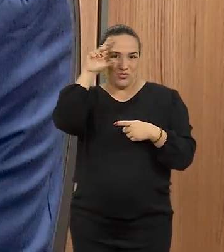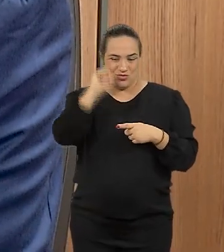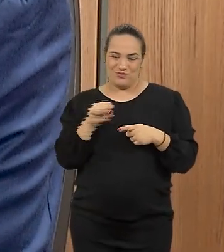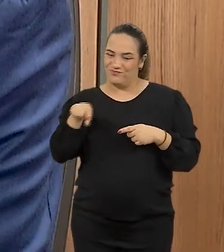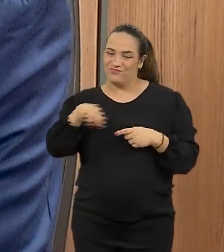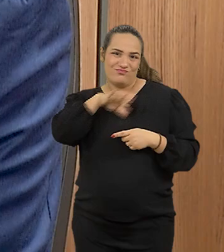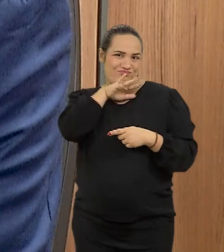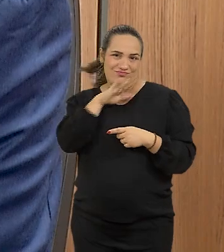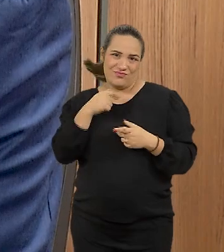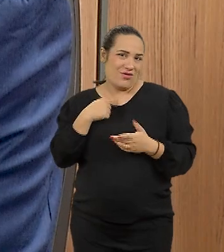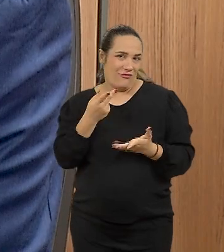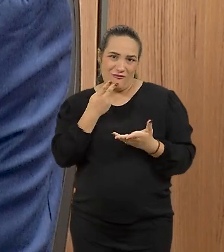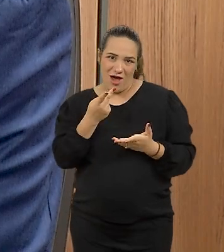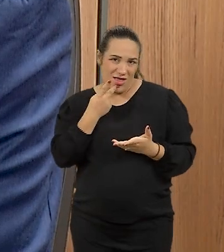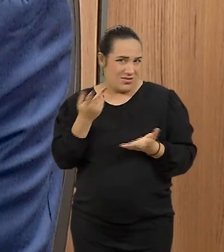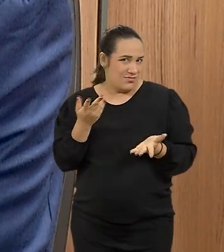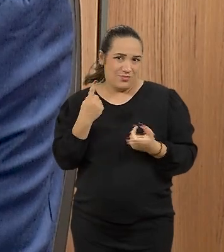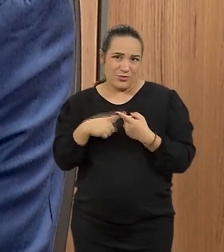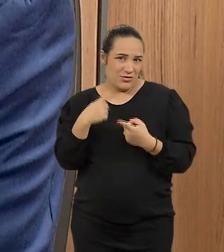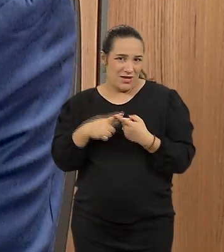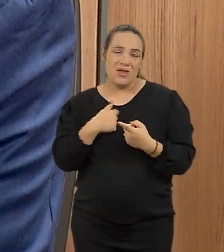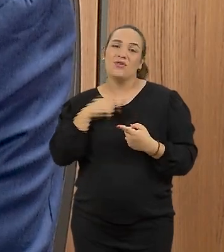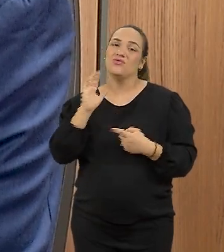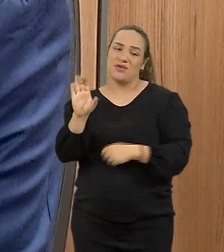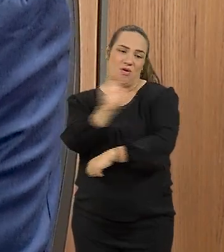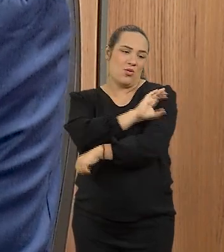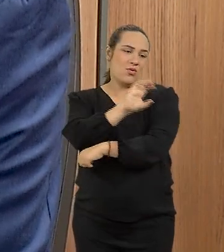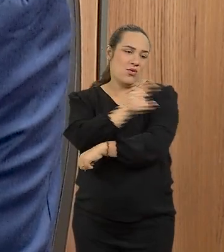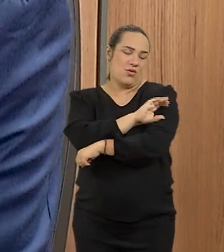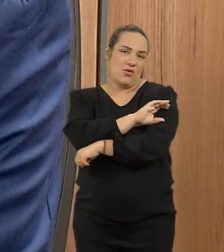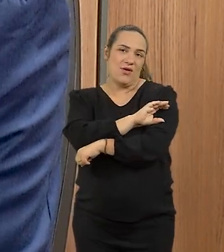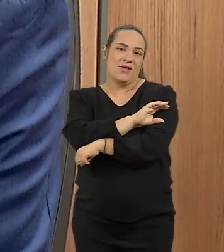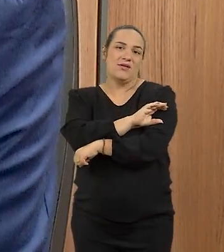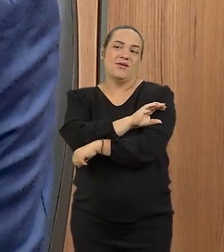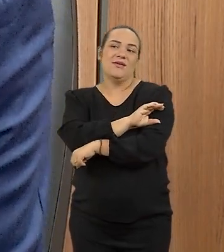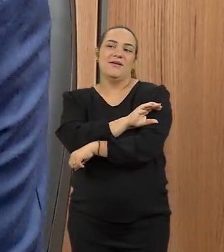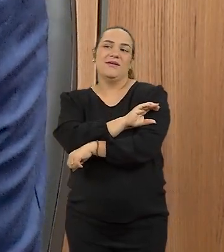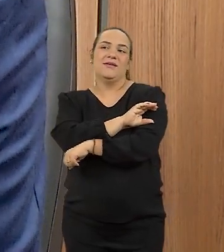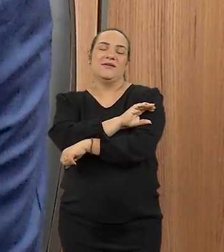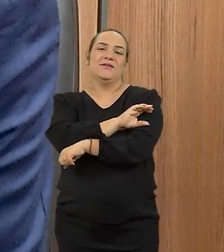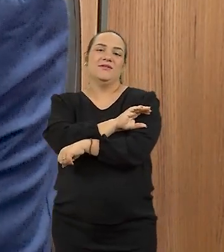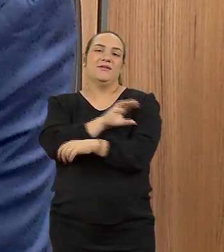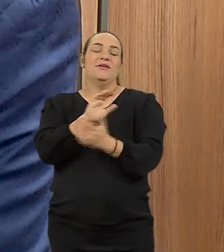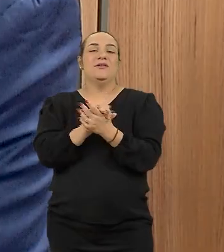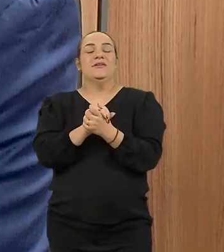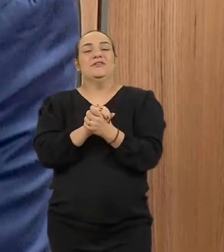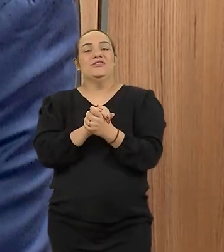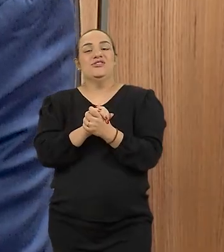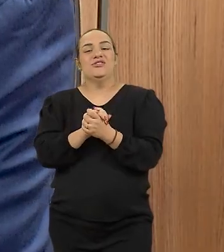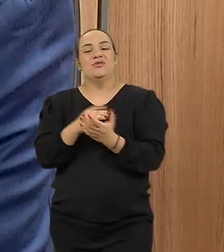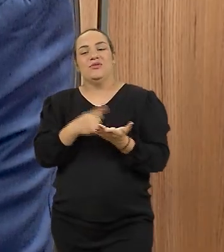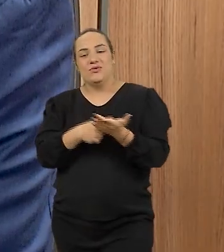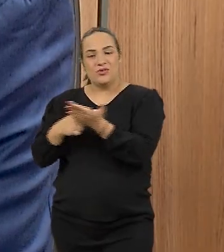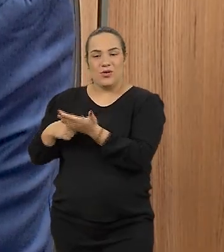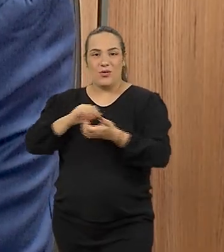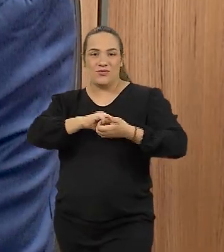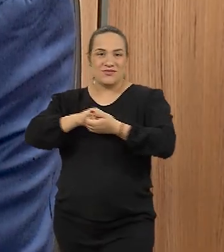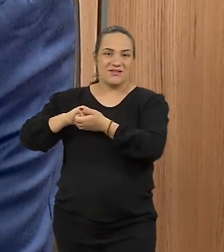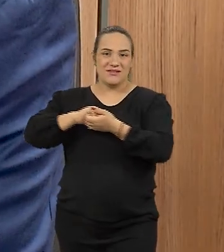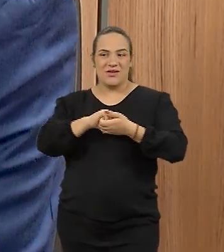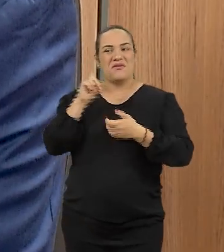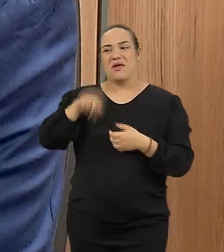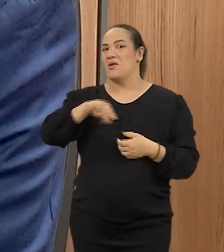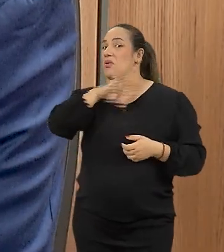ruim. E eu posso dizer isso porque eu fui coordenador do NUPEMEC, que cuida dessas audiências, então a experiência é péssima,